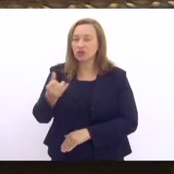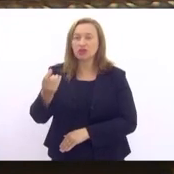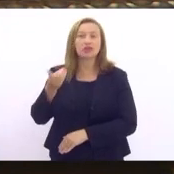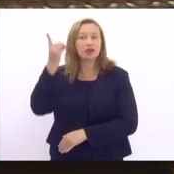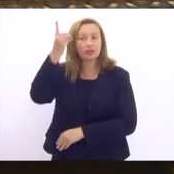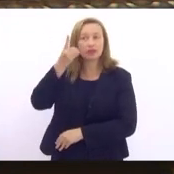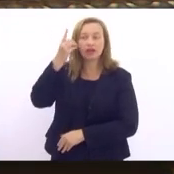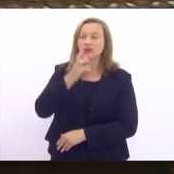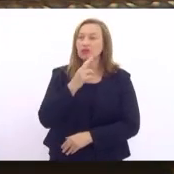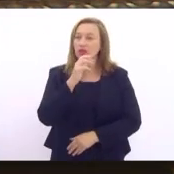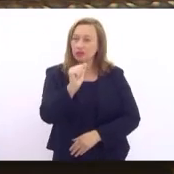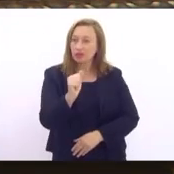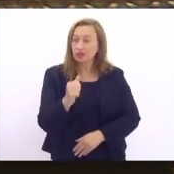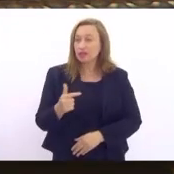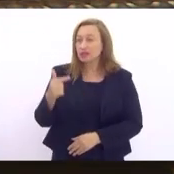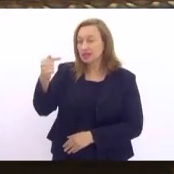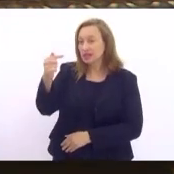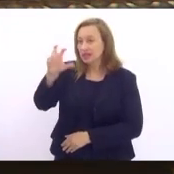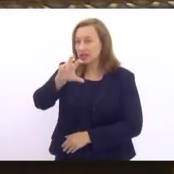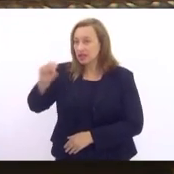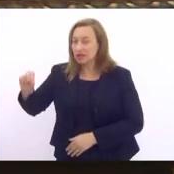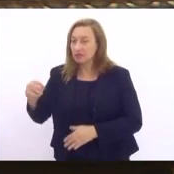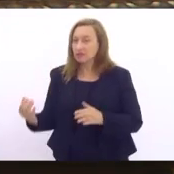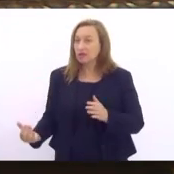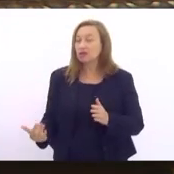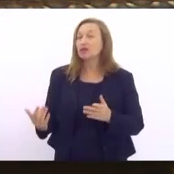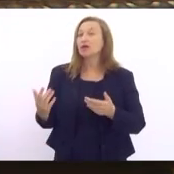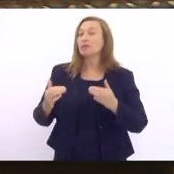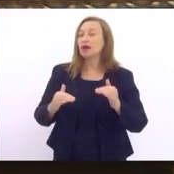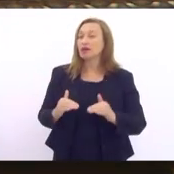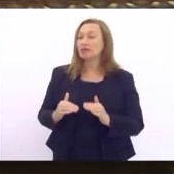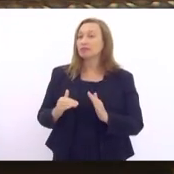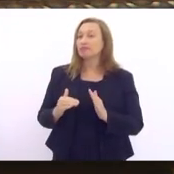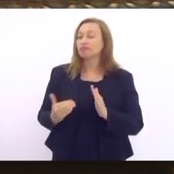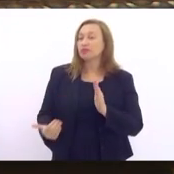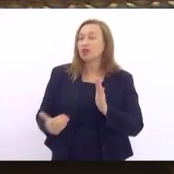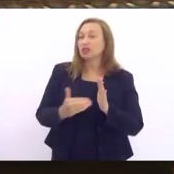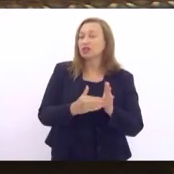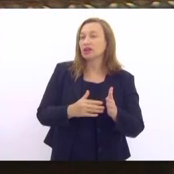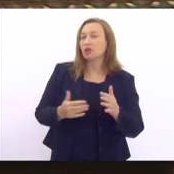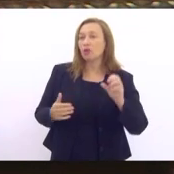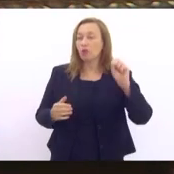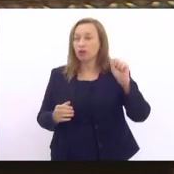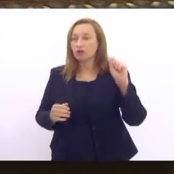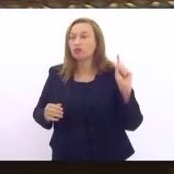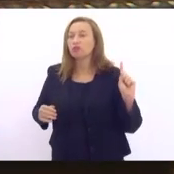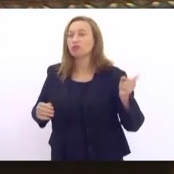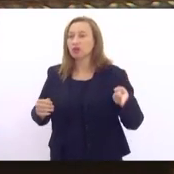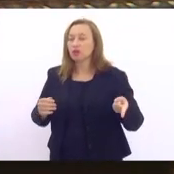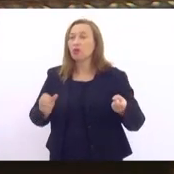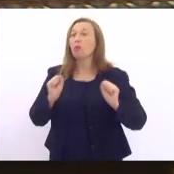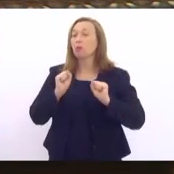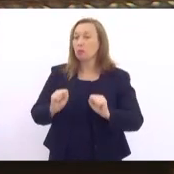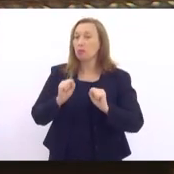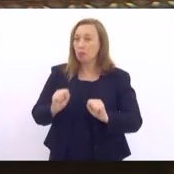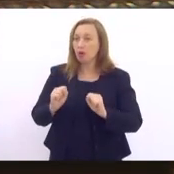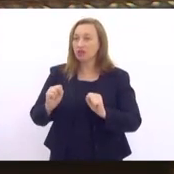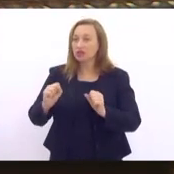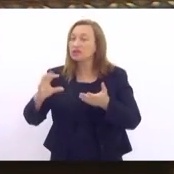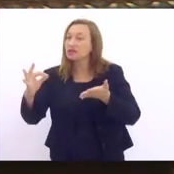mil, podem se candidatar no Minha Casa Minha Vida e terão do